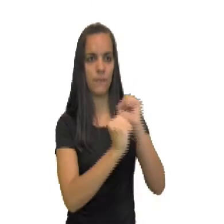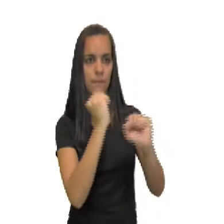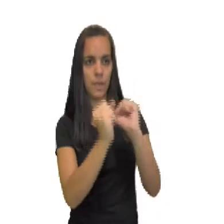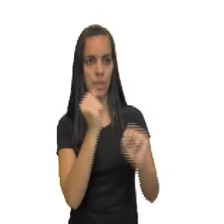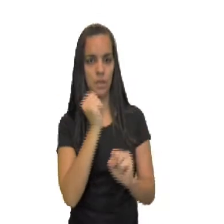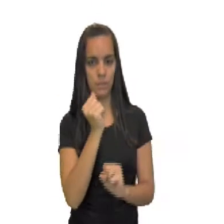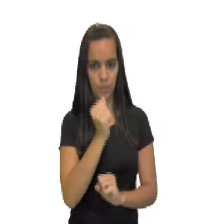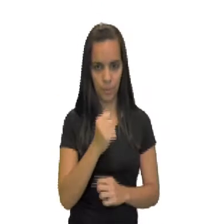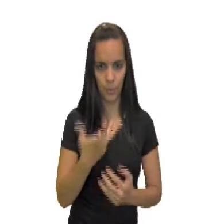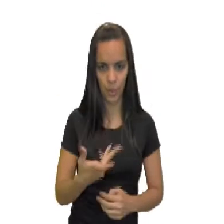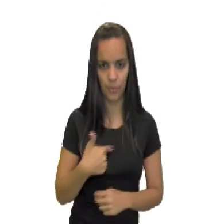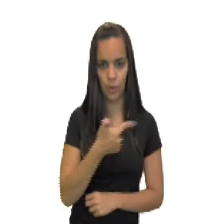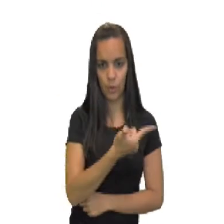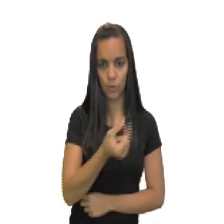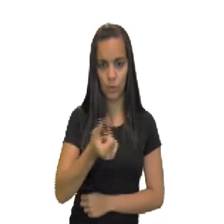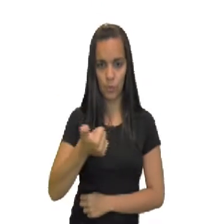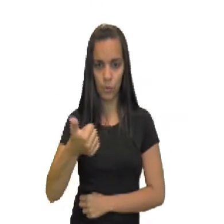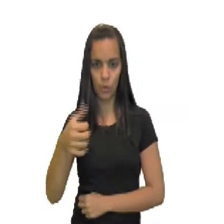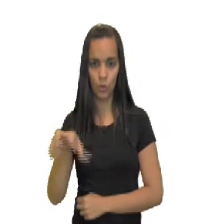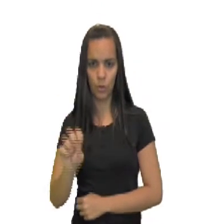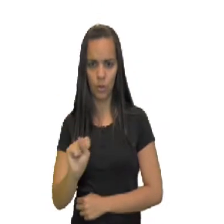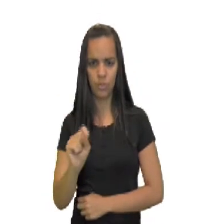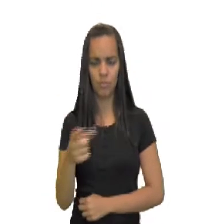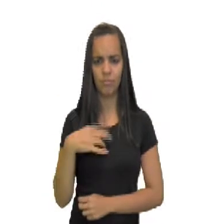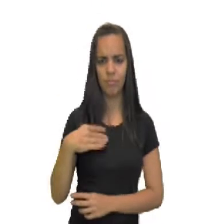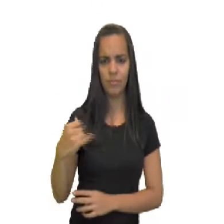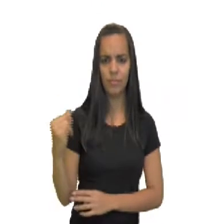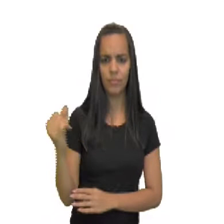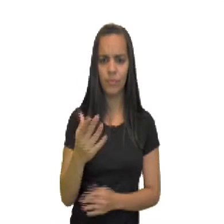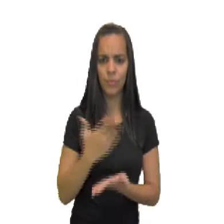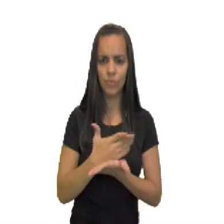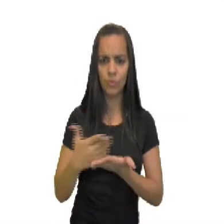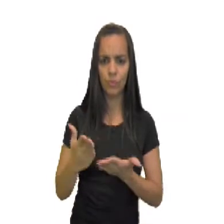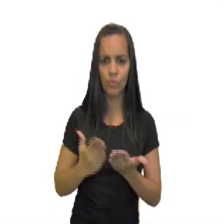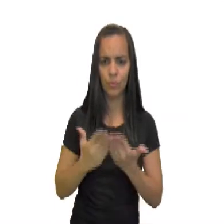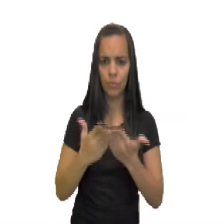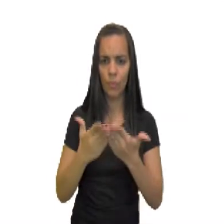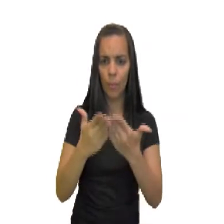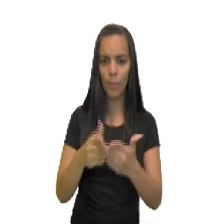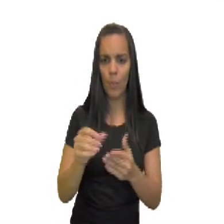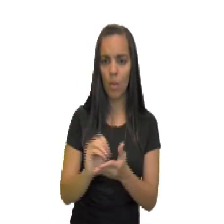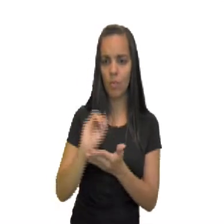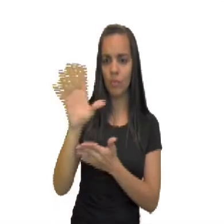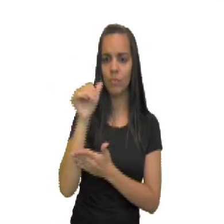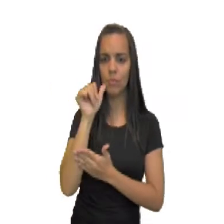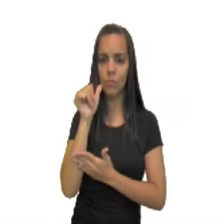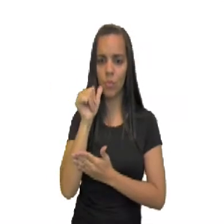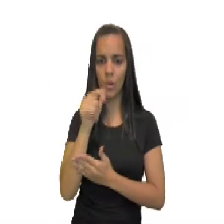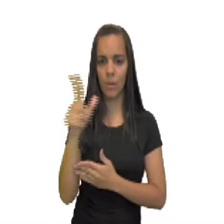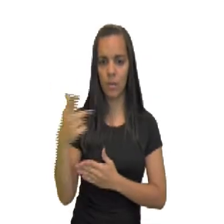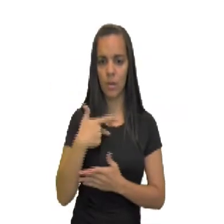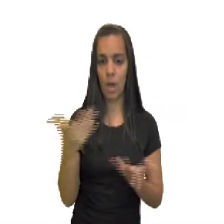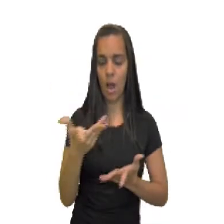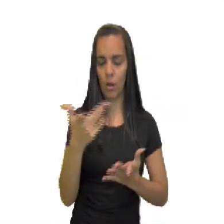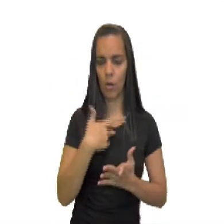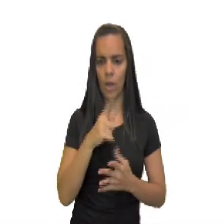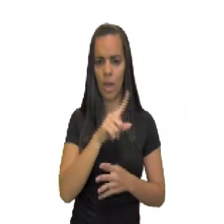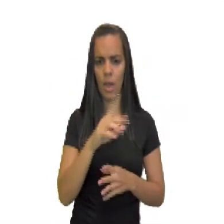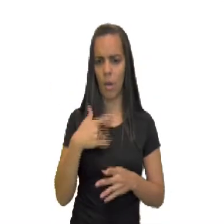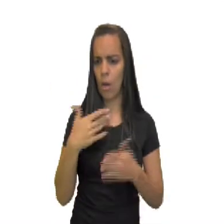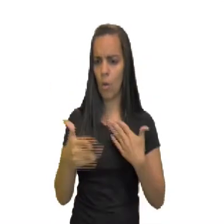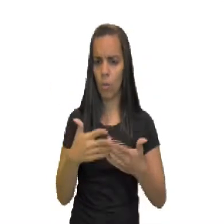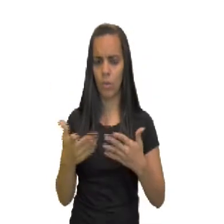Penha. Em 2018, a importunação sexual feminina passou a